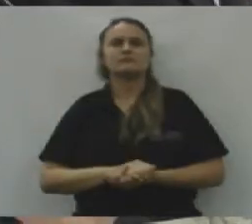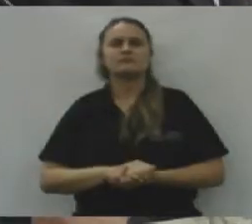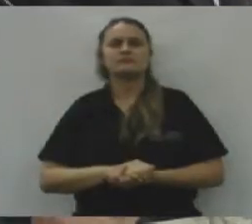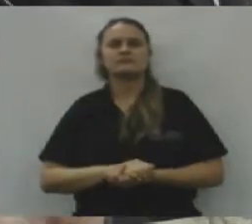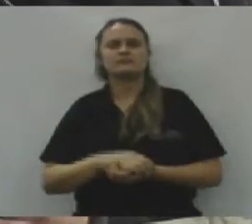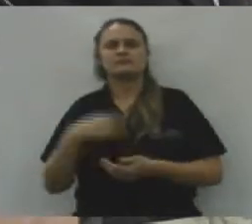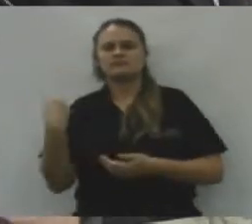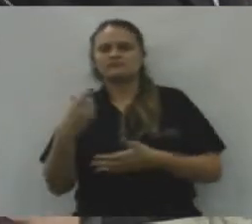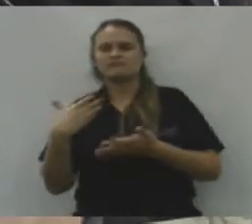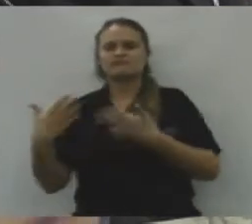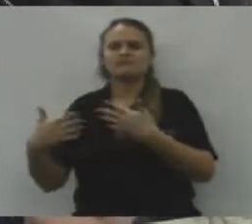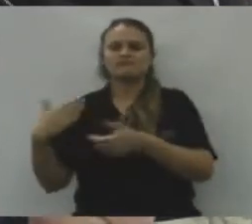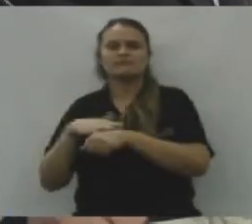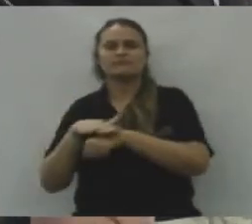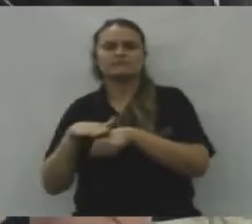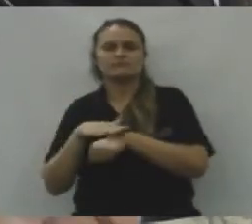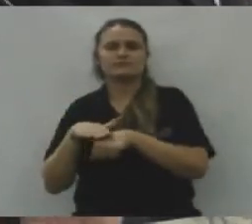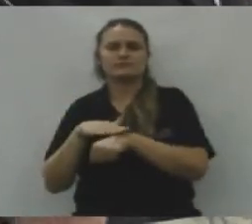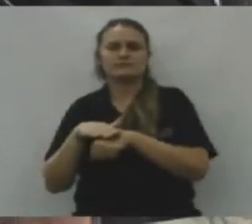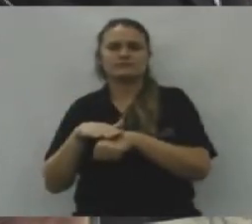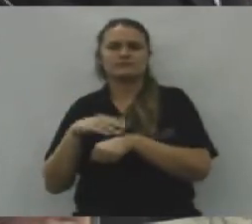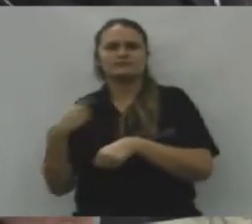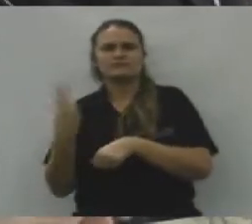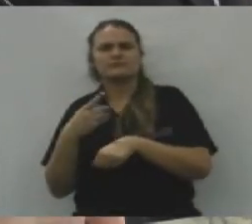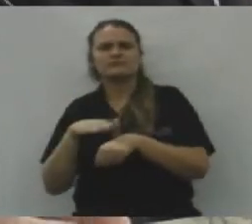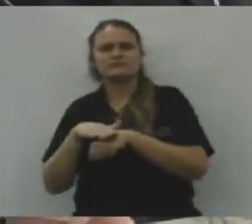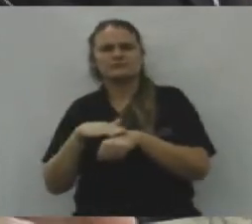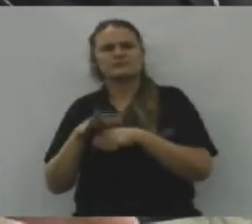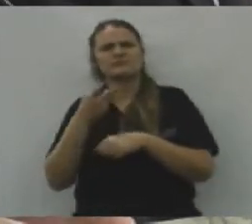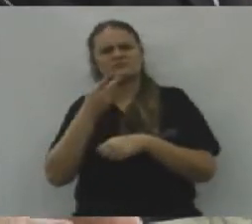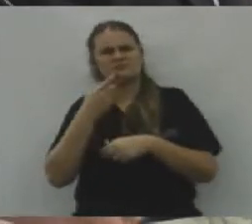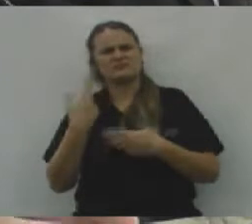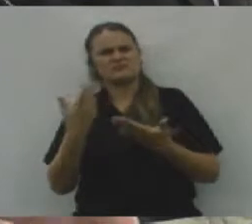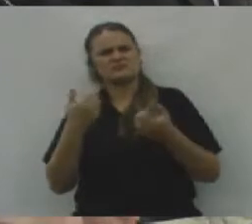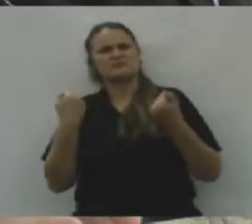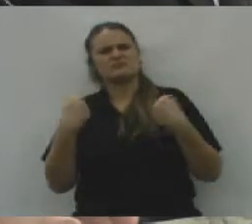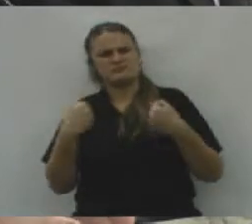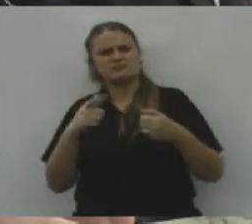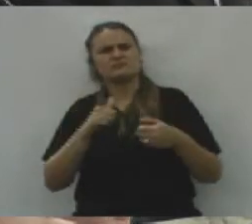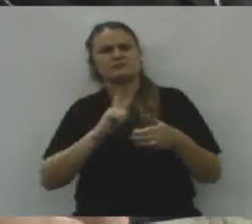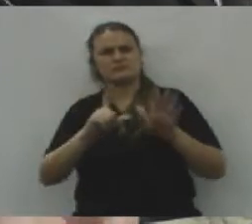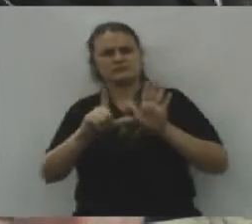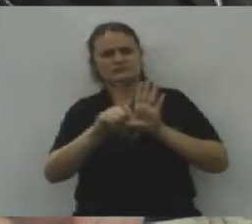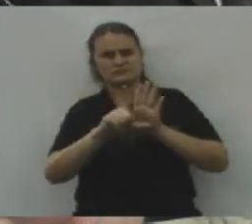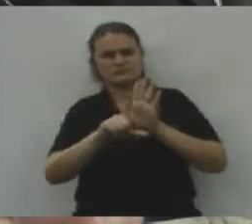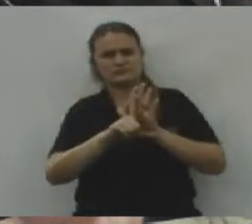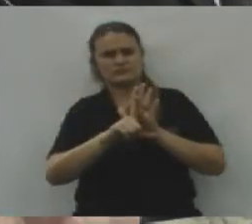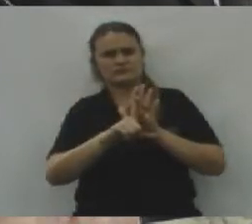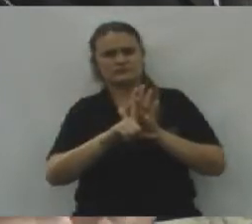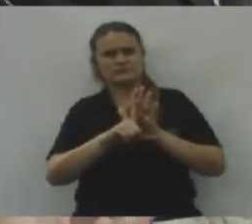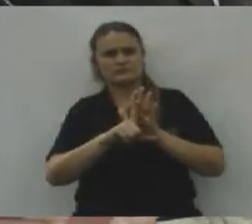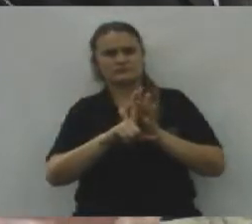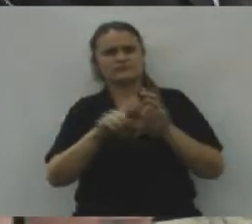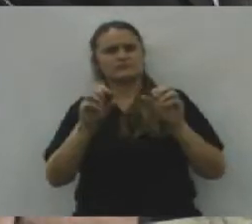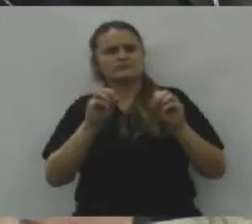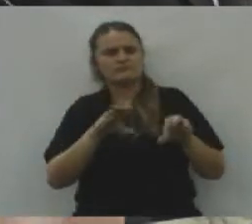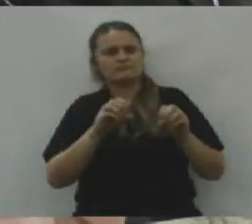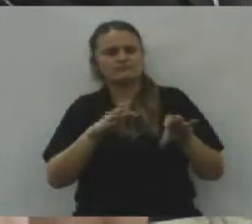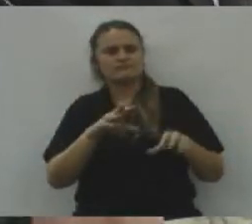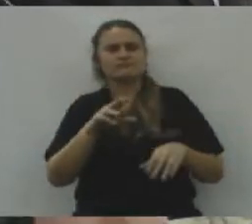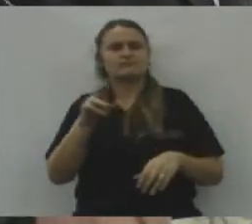numa conversa que ele, a gente conversando, ele falou: pô, tinha que ter um projeto de lei que ensinasse